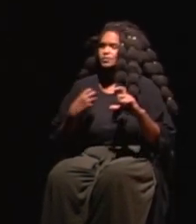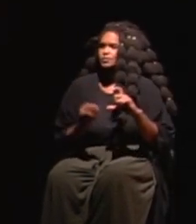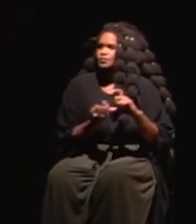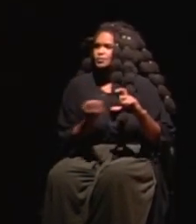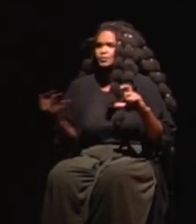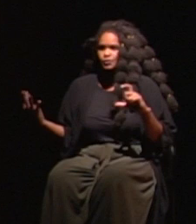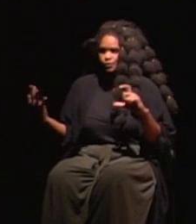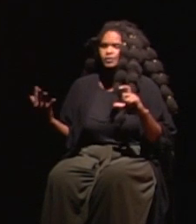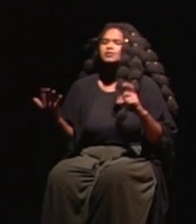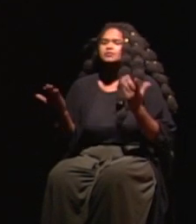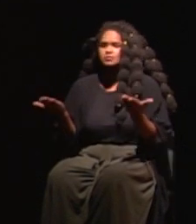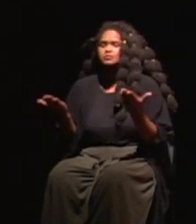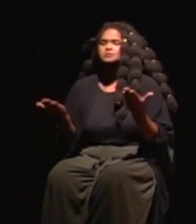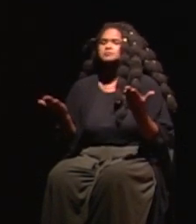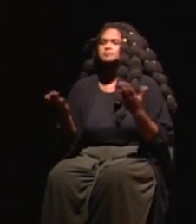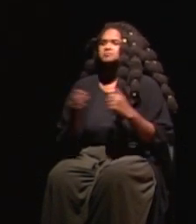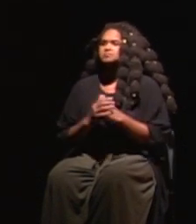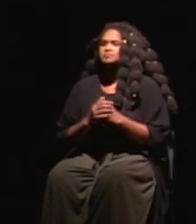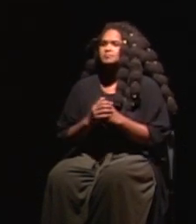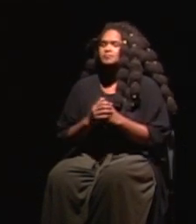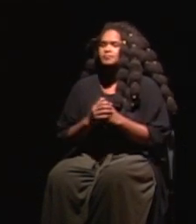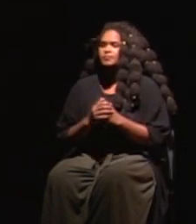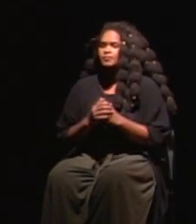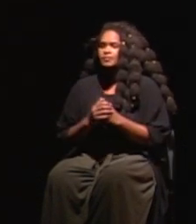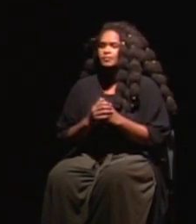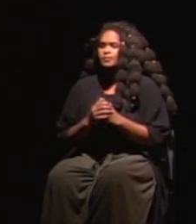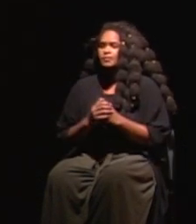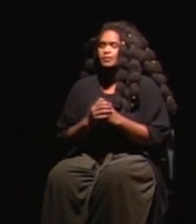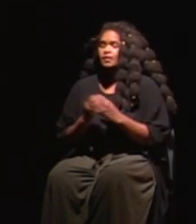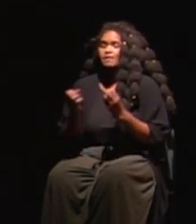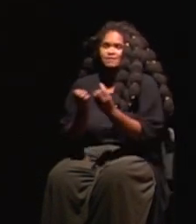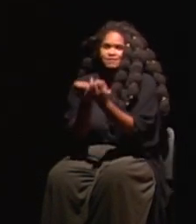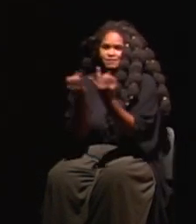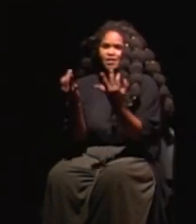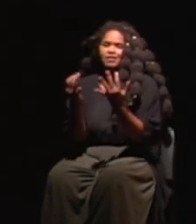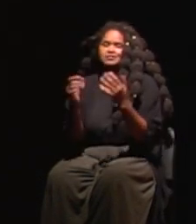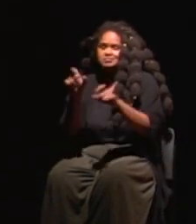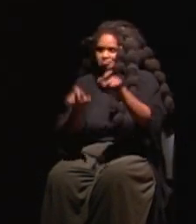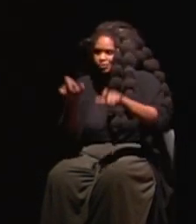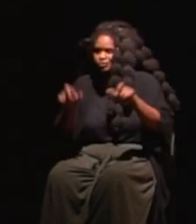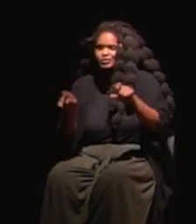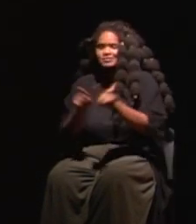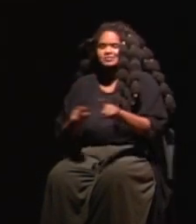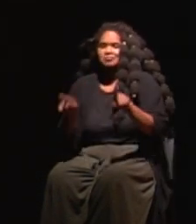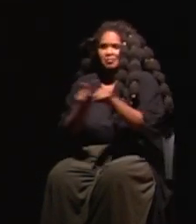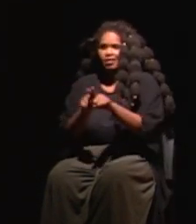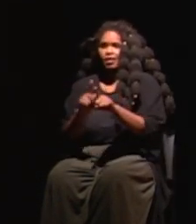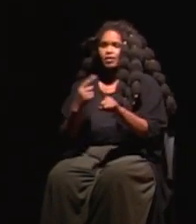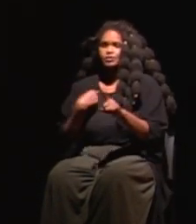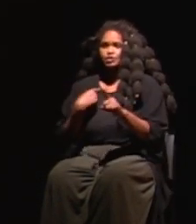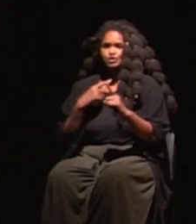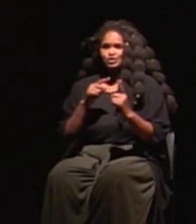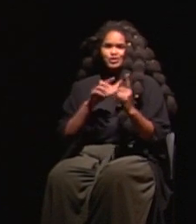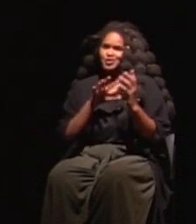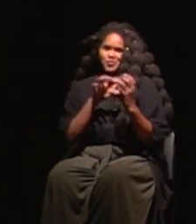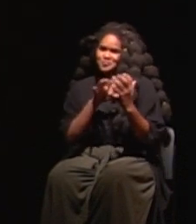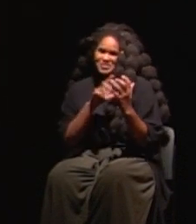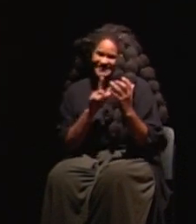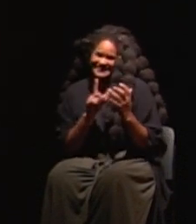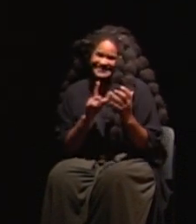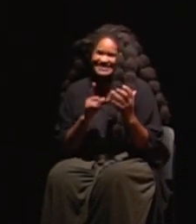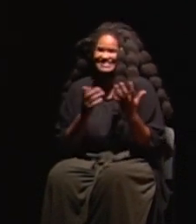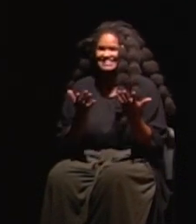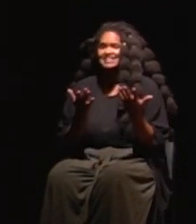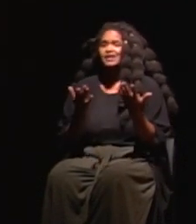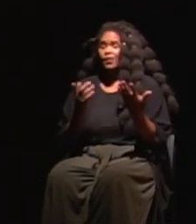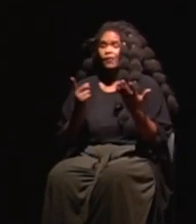coisa, né, e num processo a quatro mãos, que é sempre mais rico, né, a gente quase não brigou, né, Helena, durante o